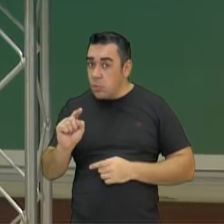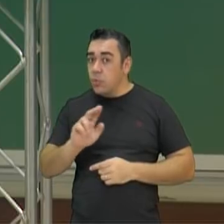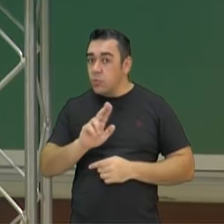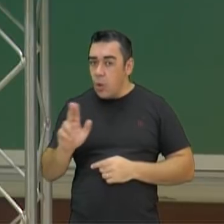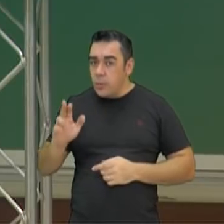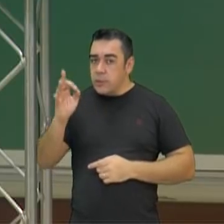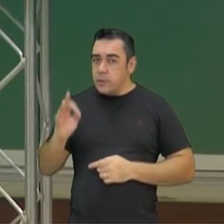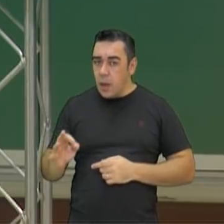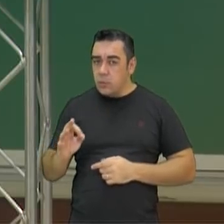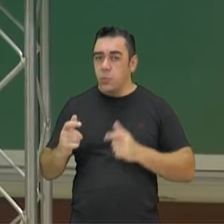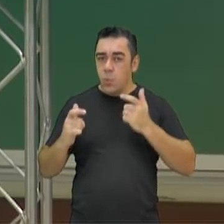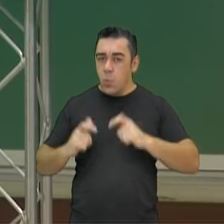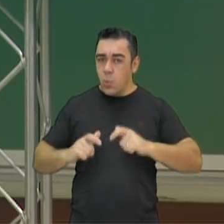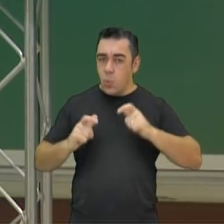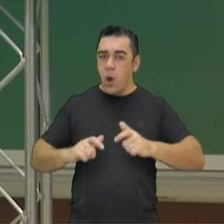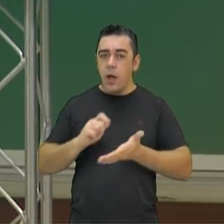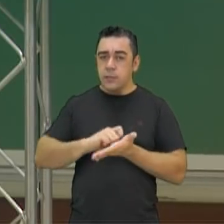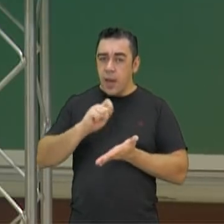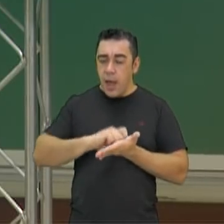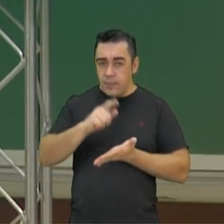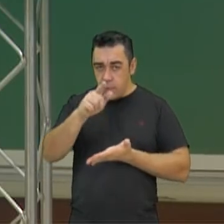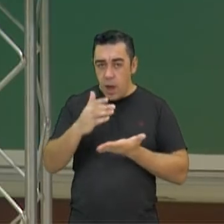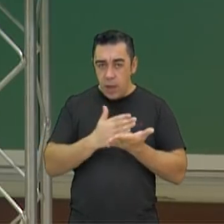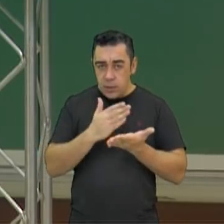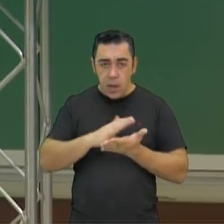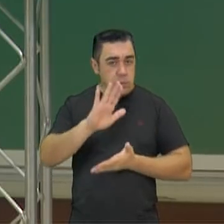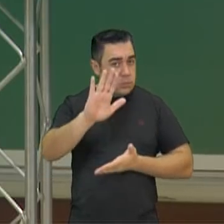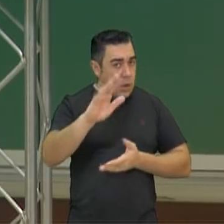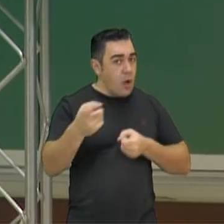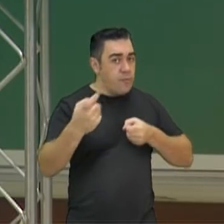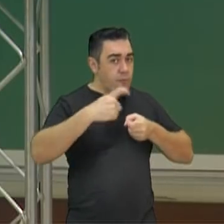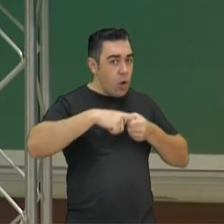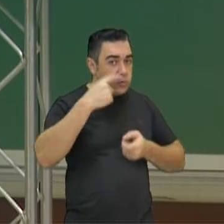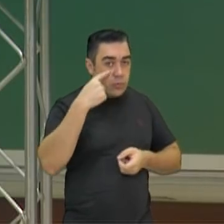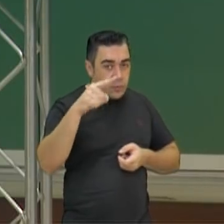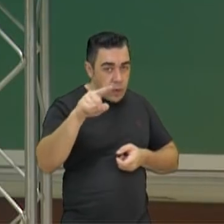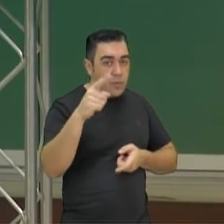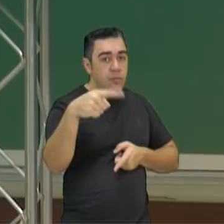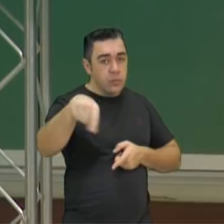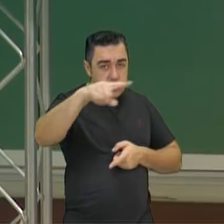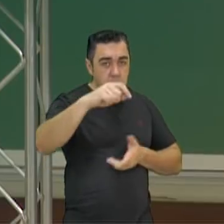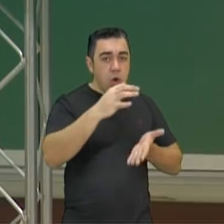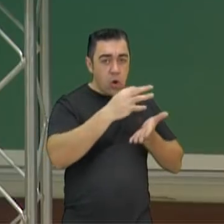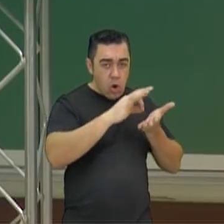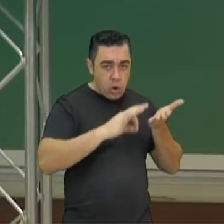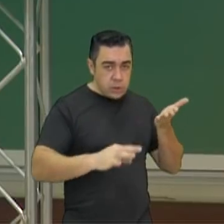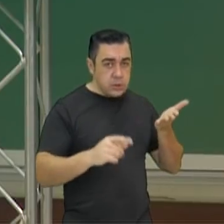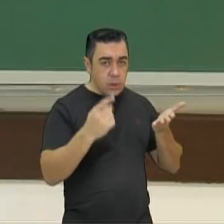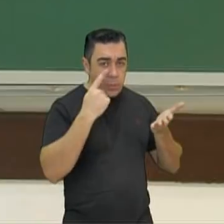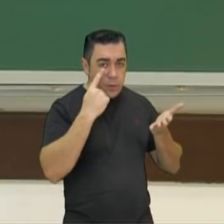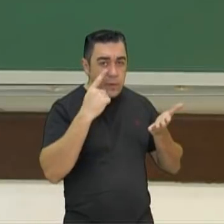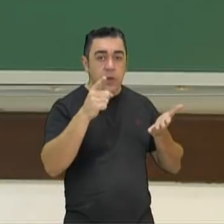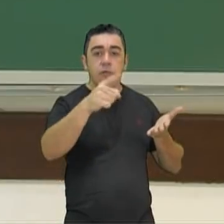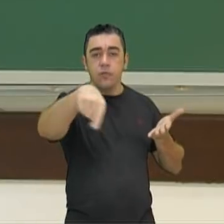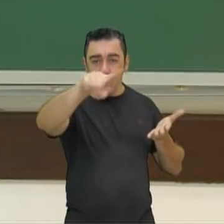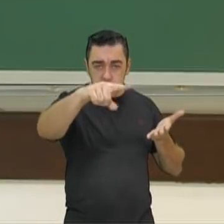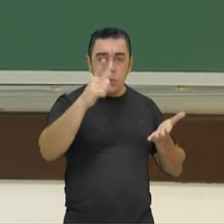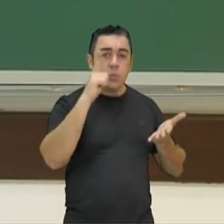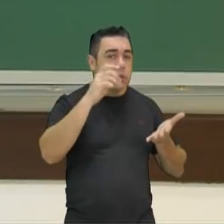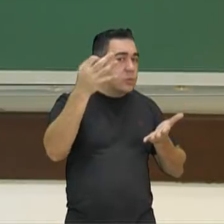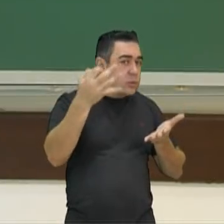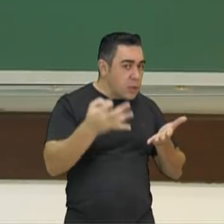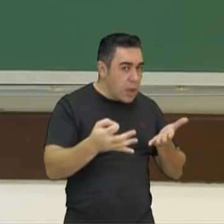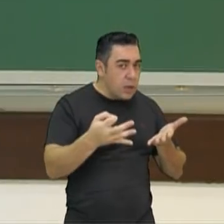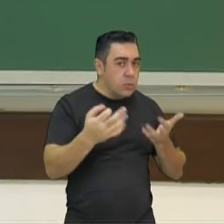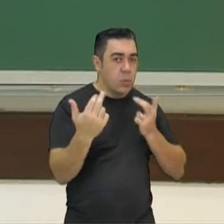lá. Escreva, anote no seu caderno e daqui a pouco eu volto para vocês com a atividade resolvida para ver se vocês fizeram a